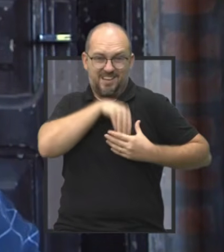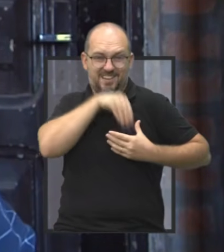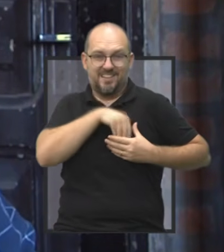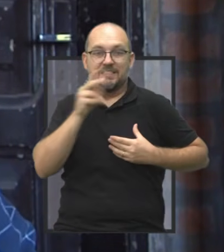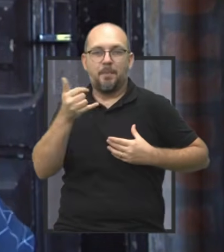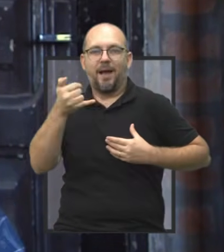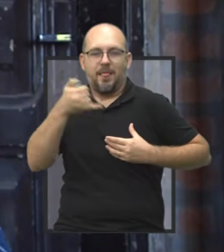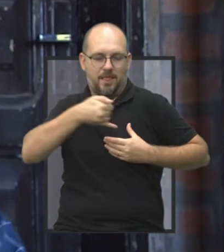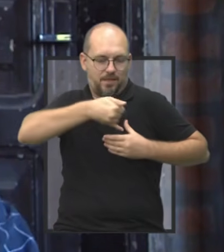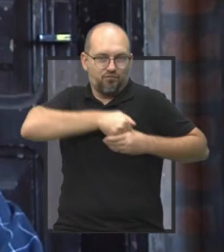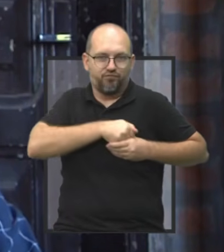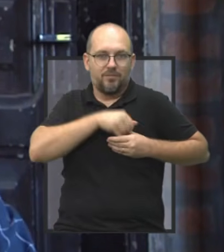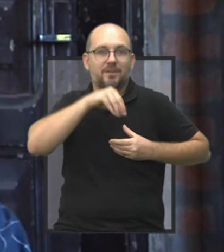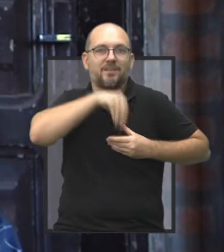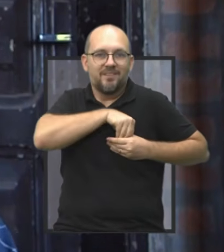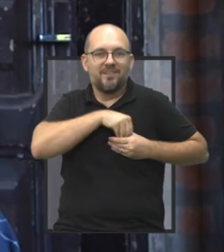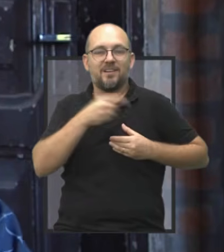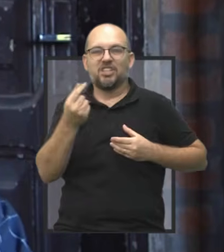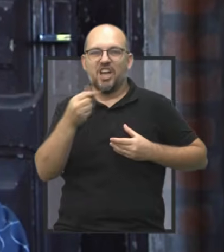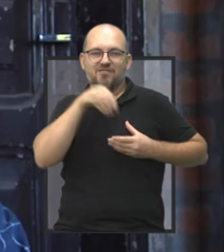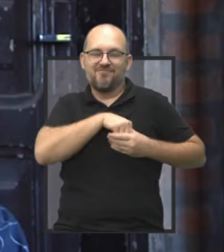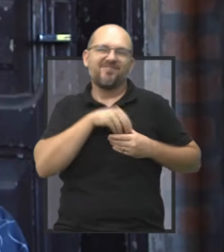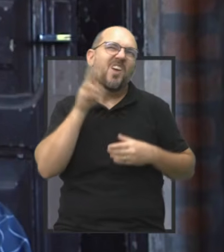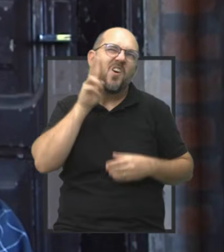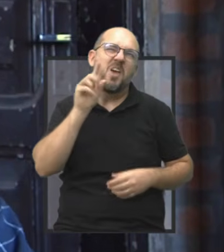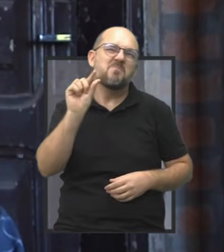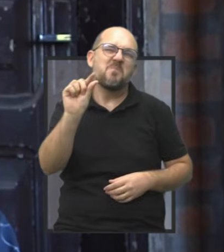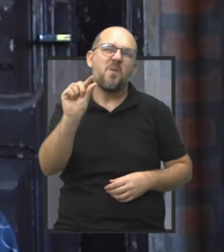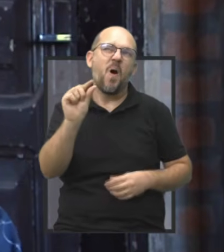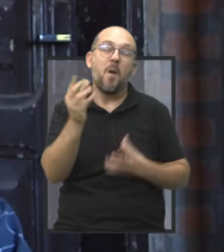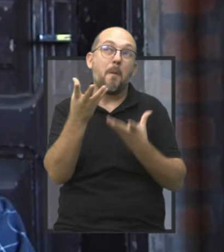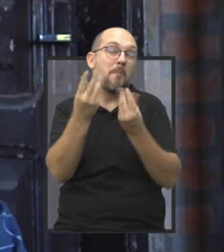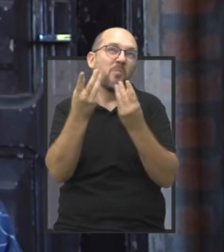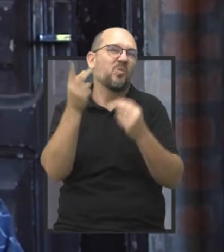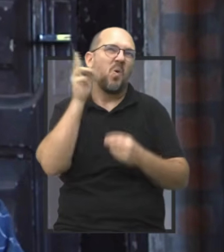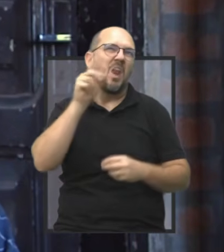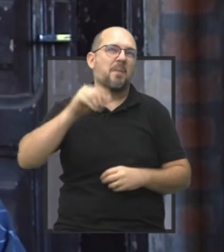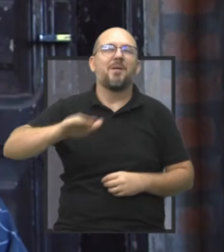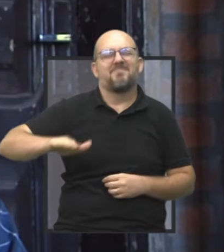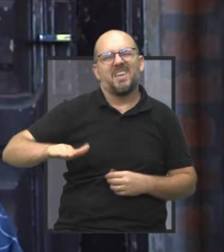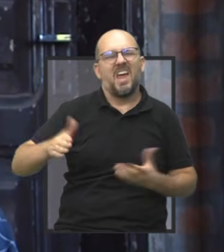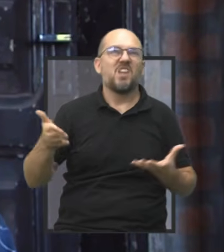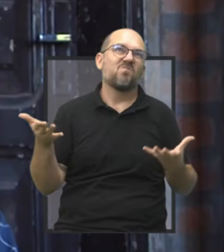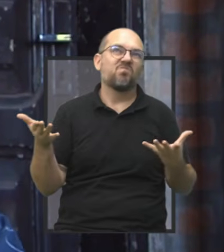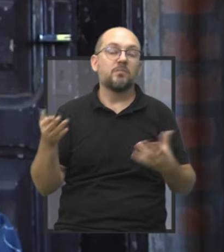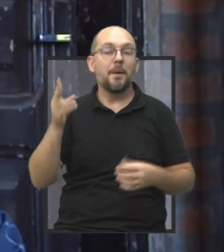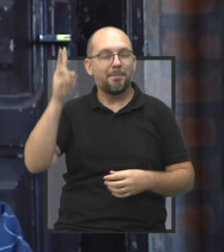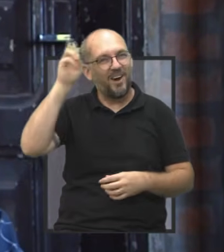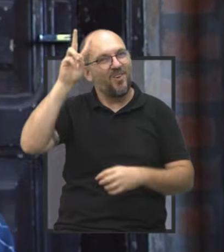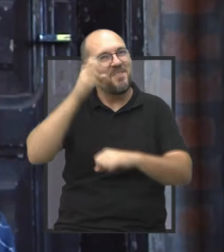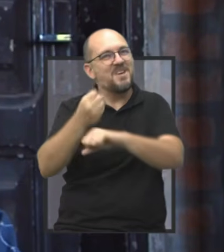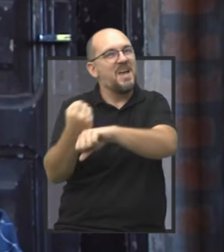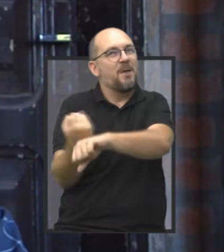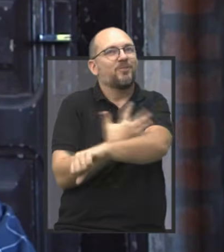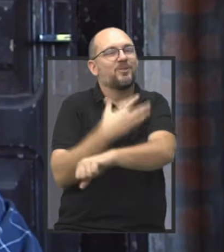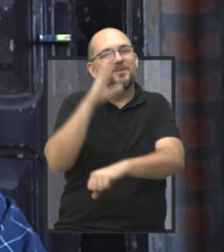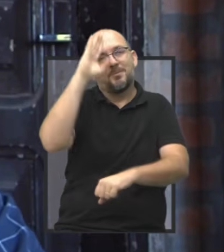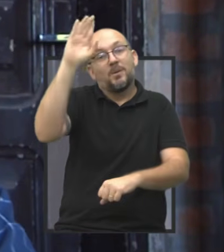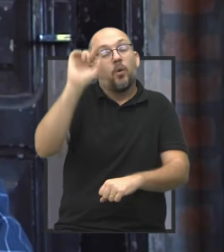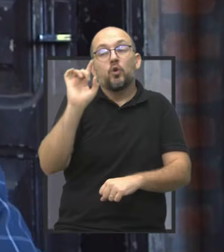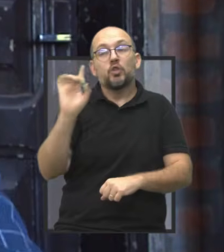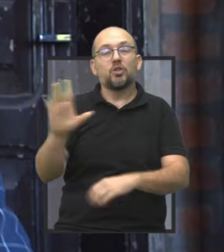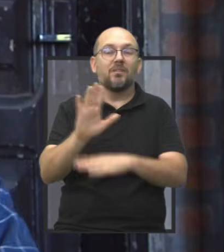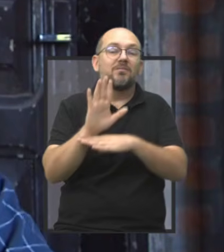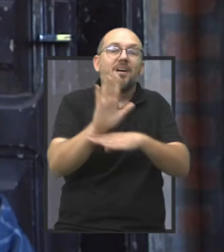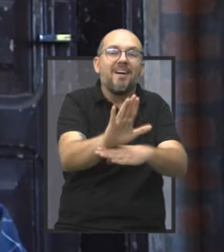ele dirigia, caneta pendurada aqui. São poucas lembranças, mas o que me emociona mais é esse fato dele só ter feito,